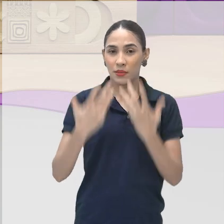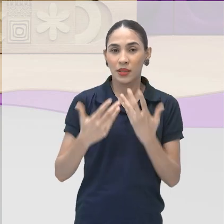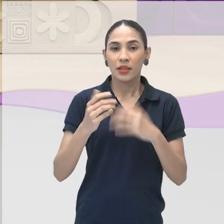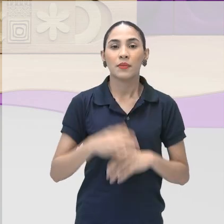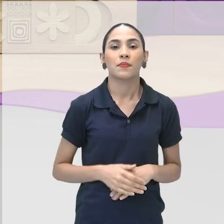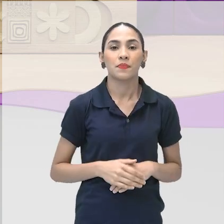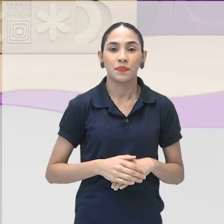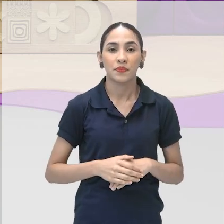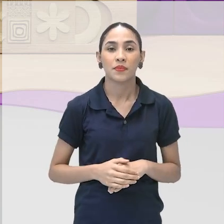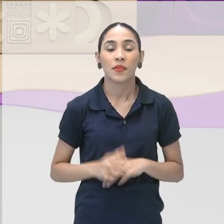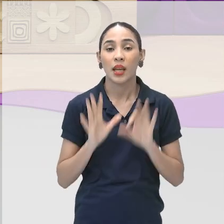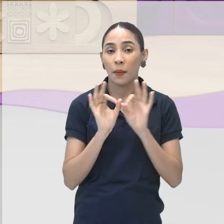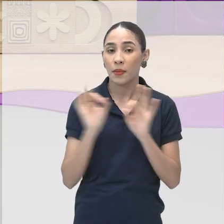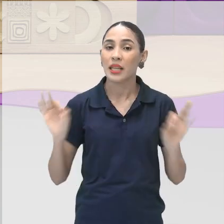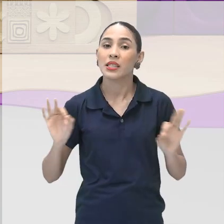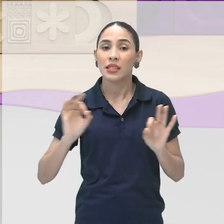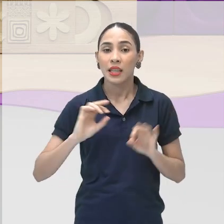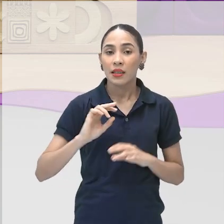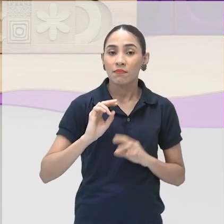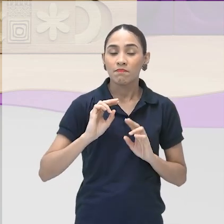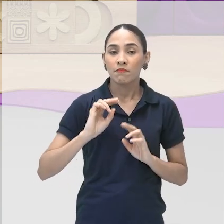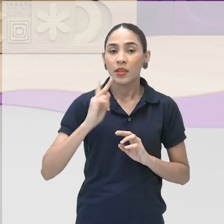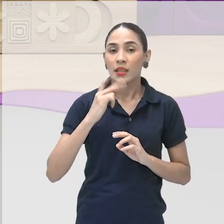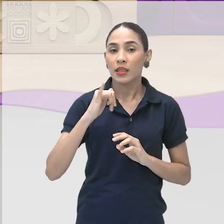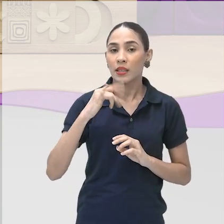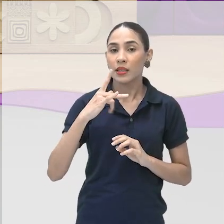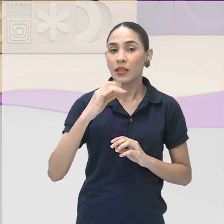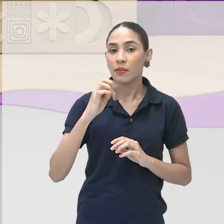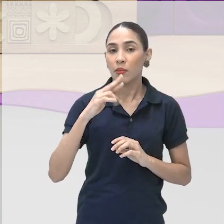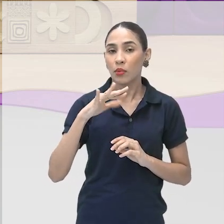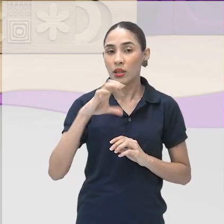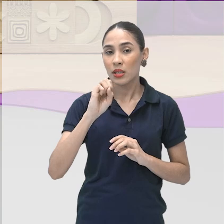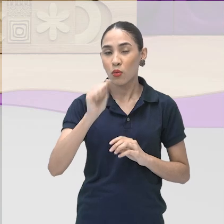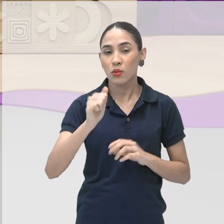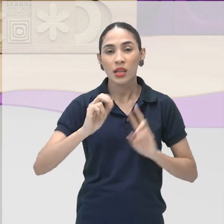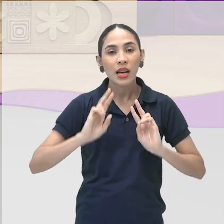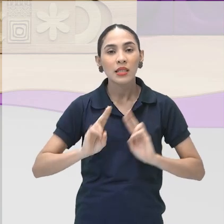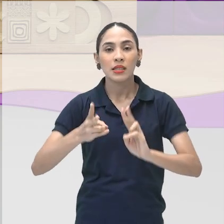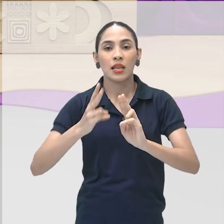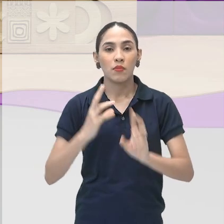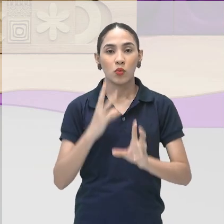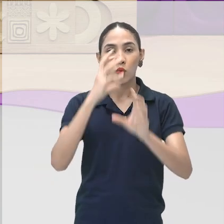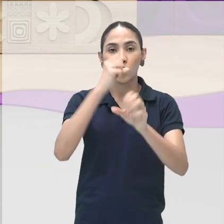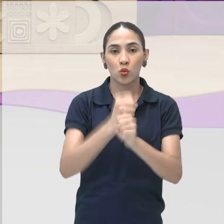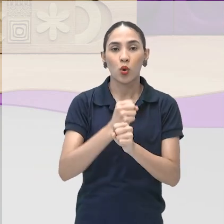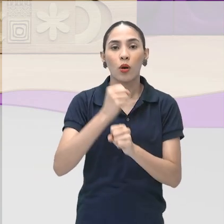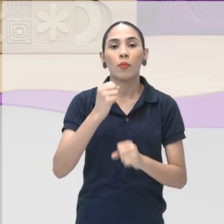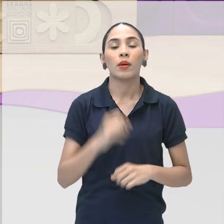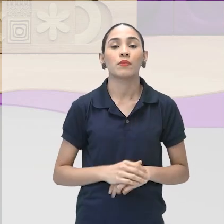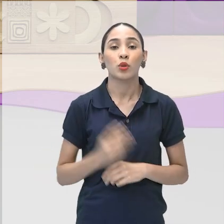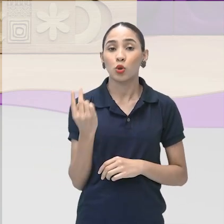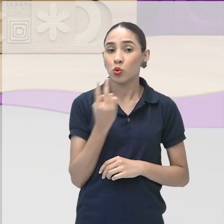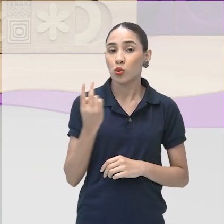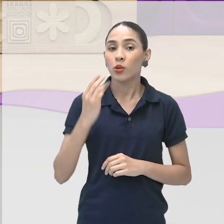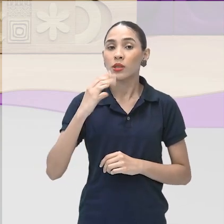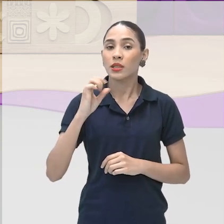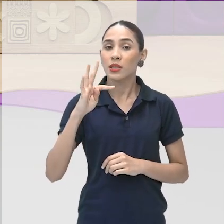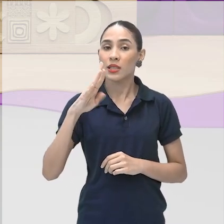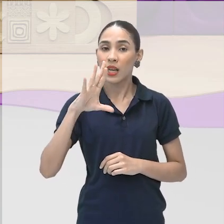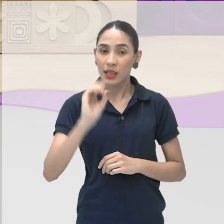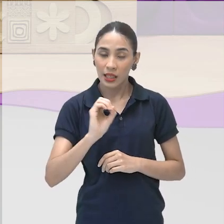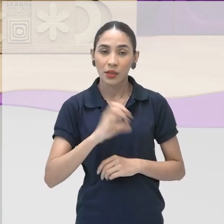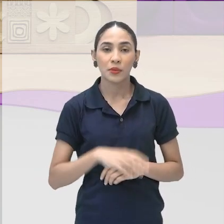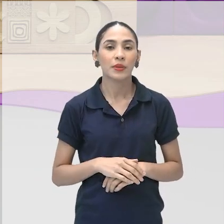quadrado da medida da hipotenusa sempre vai ser igual à soma dos quadrados dos 2 catetos,